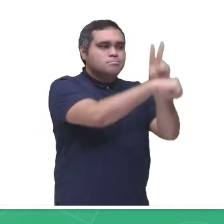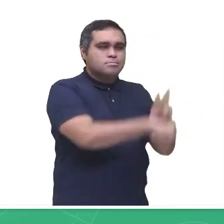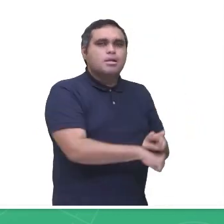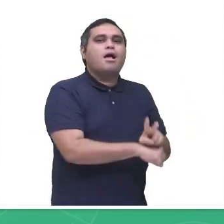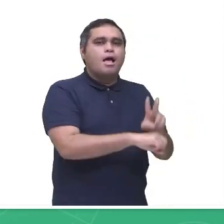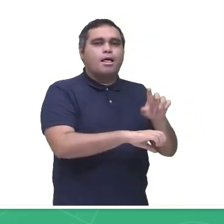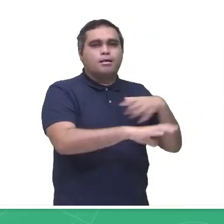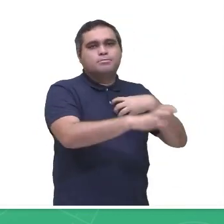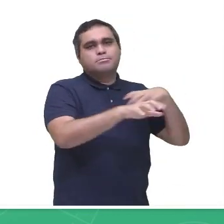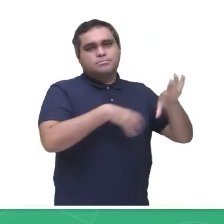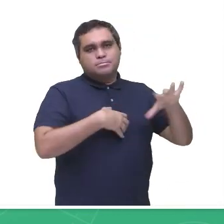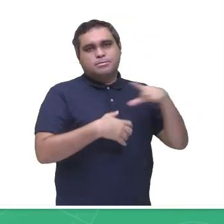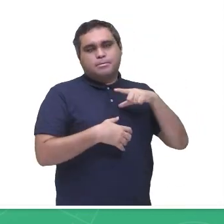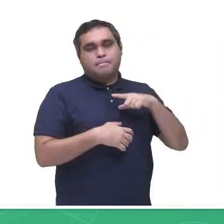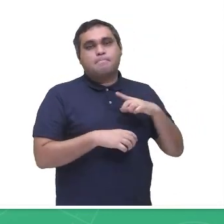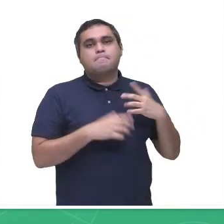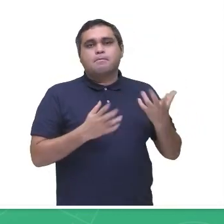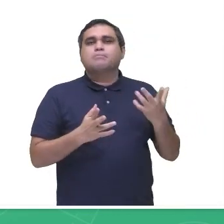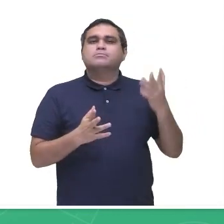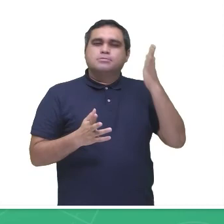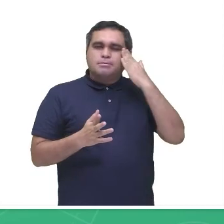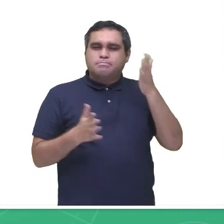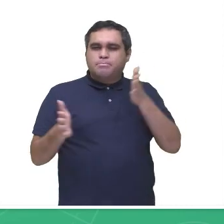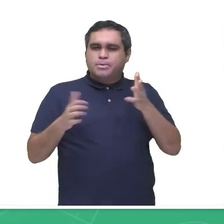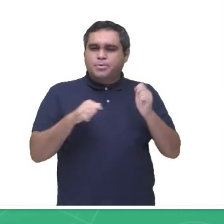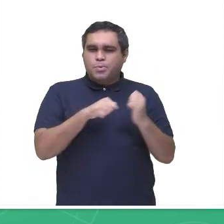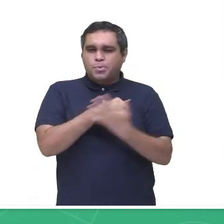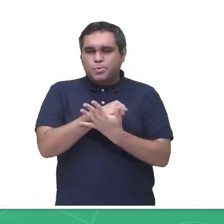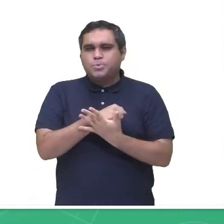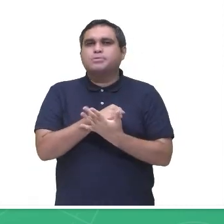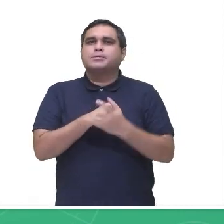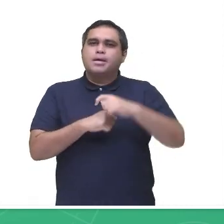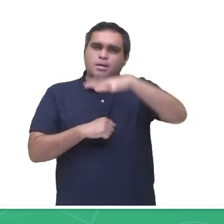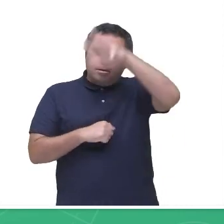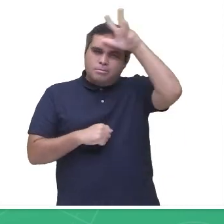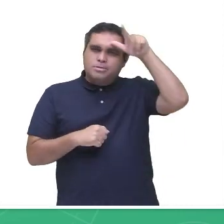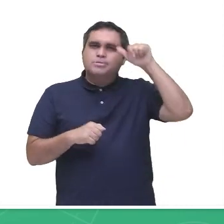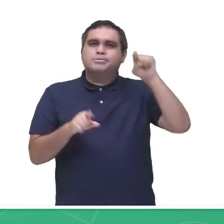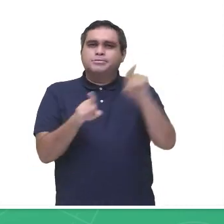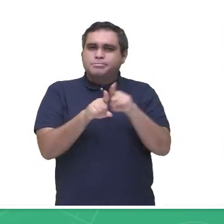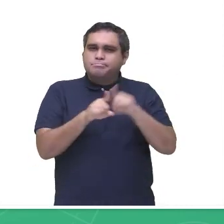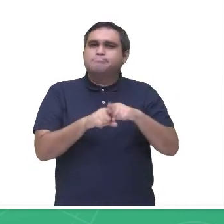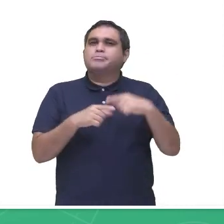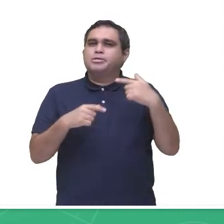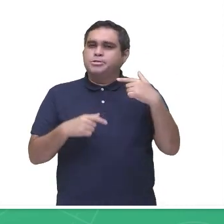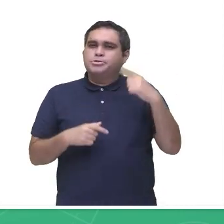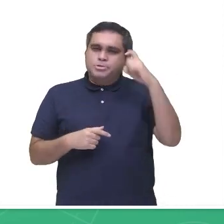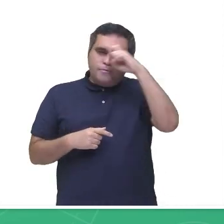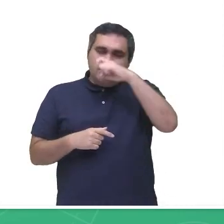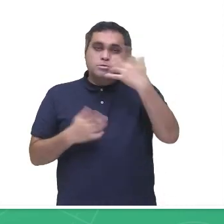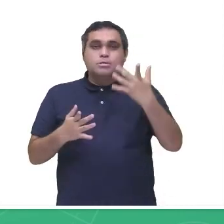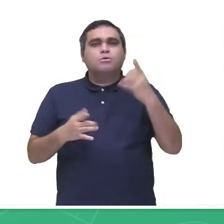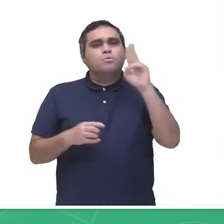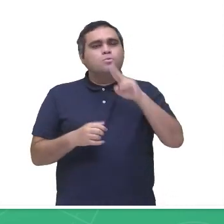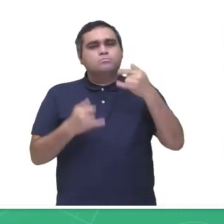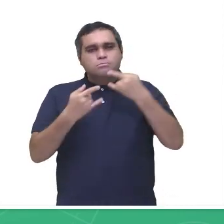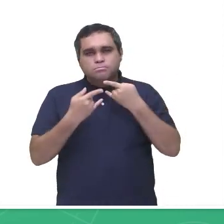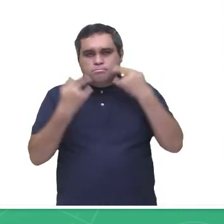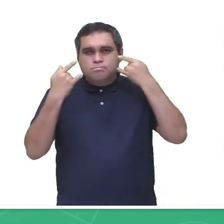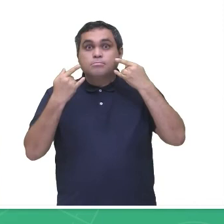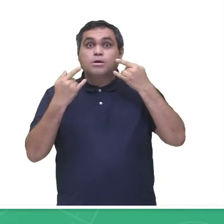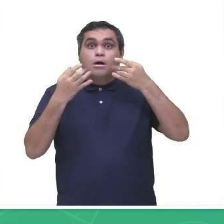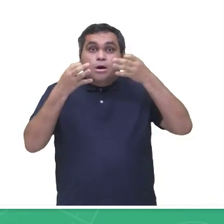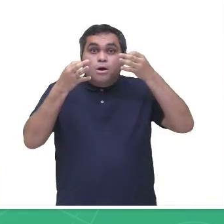tão crítico da realidade mundial e principalmente aqui no Amazonas. Então, meus queridos, usem máscara